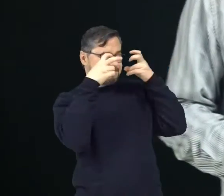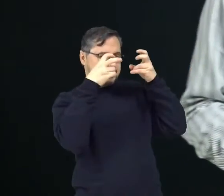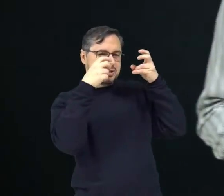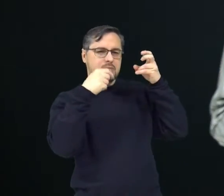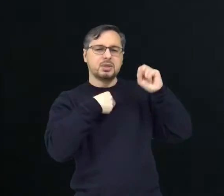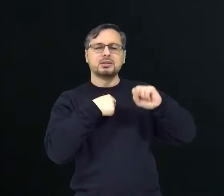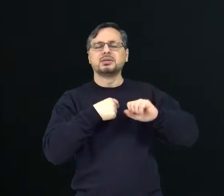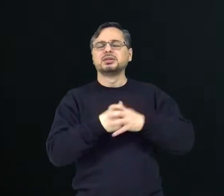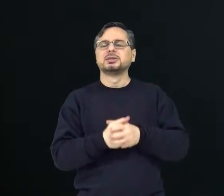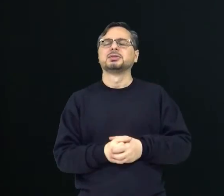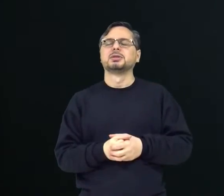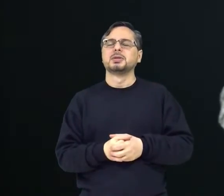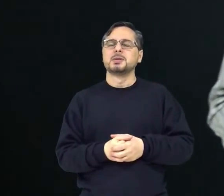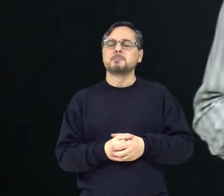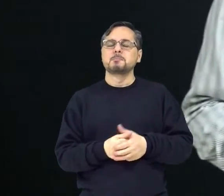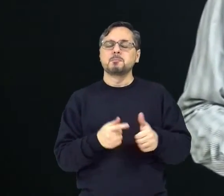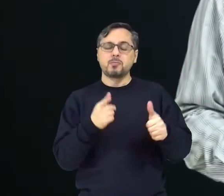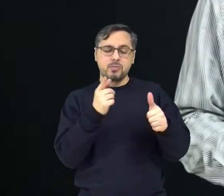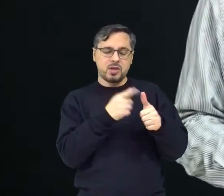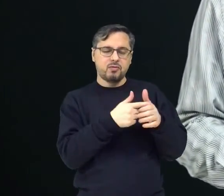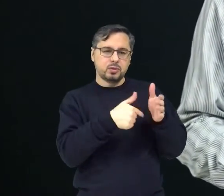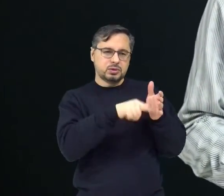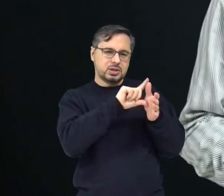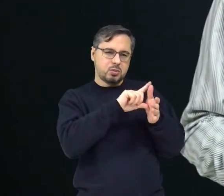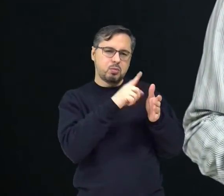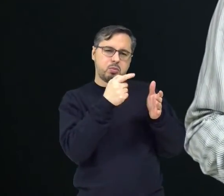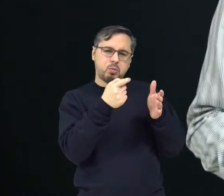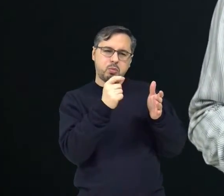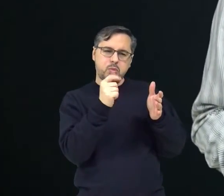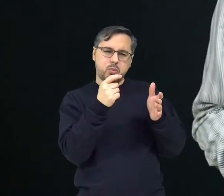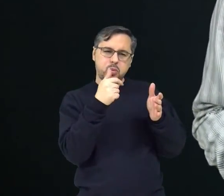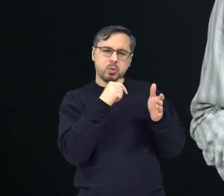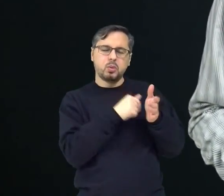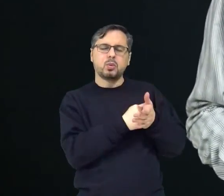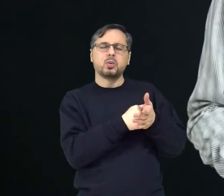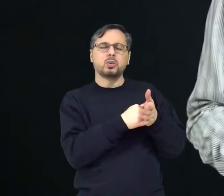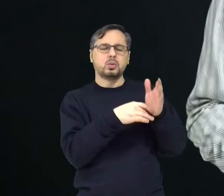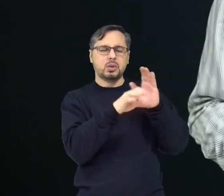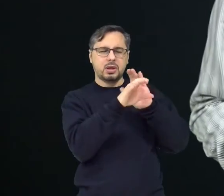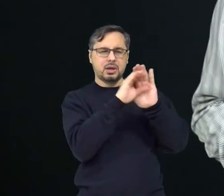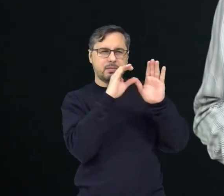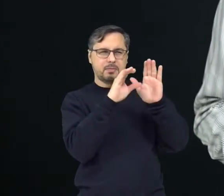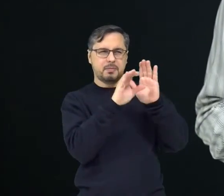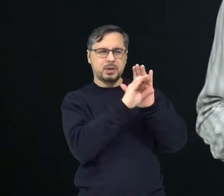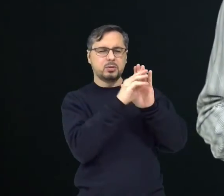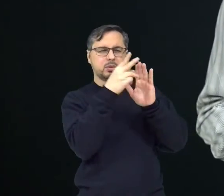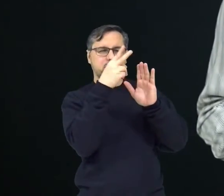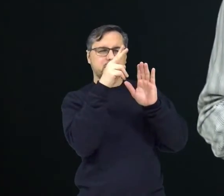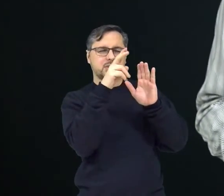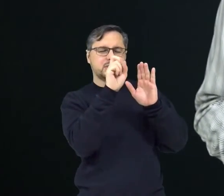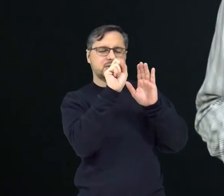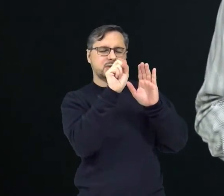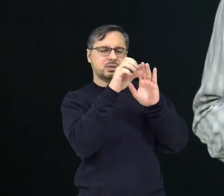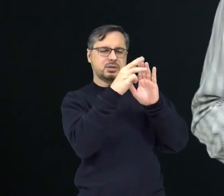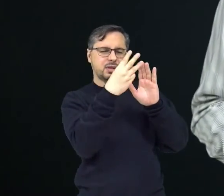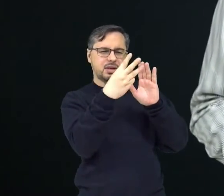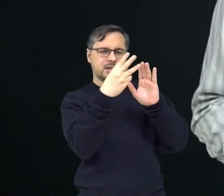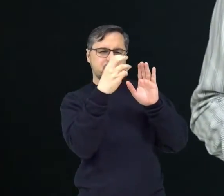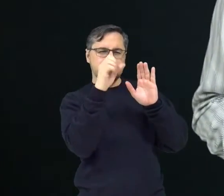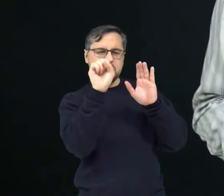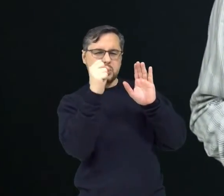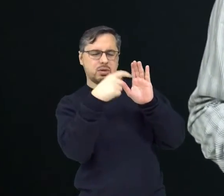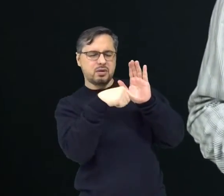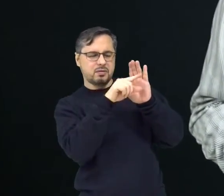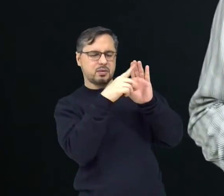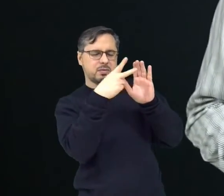voltar um pouquinho, né, no texto, porque estávamos lá no 38 e agora voltamos ao 35, início da leitura. E